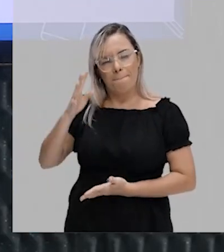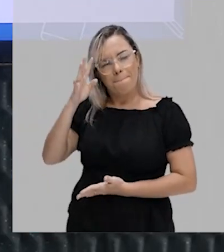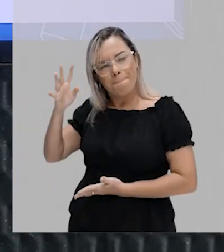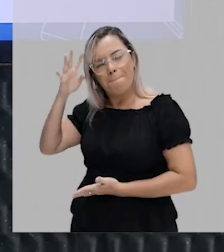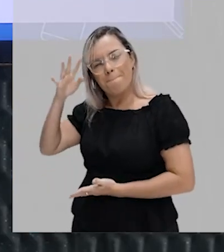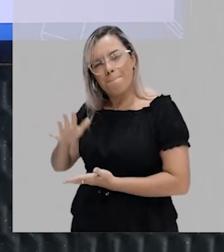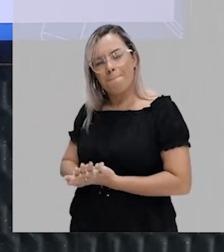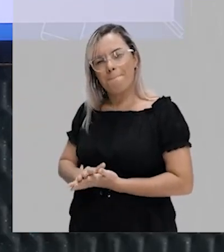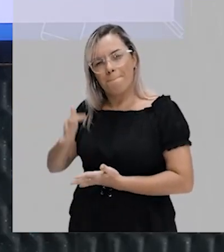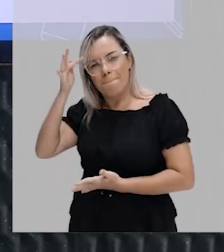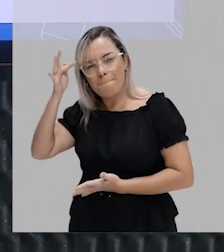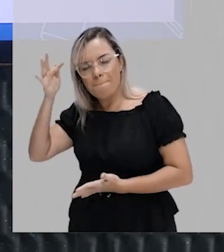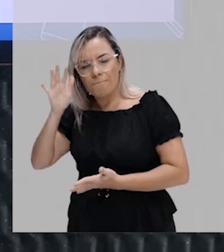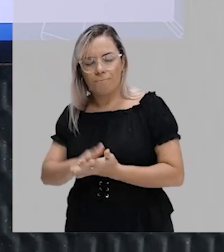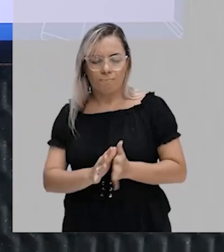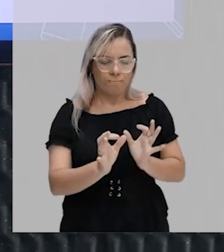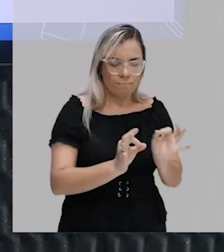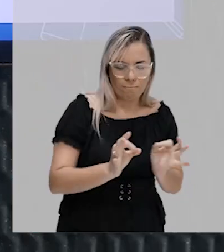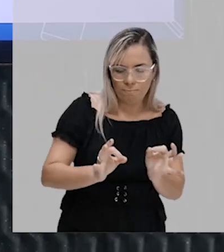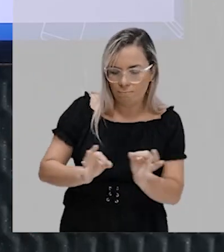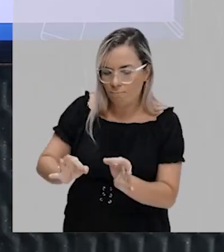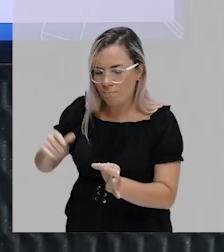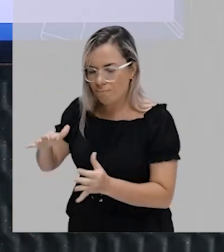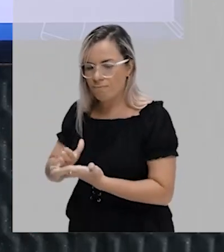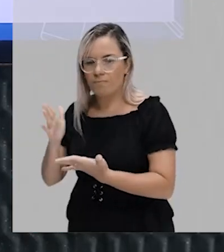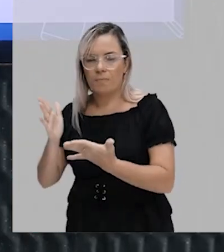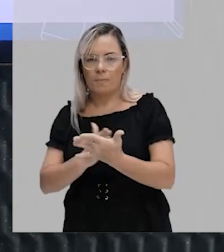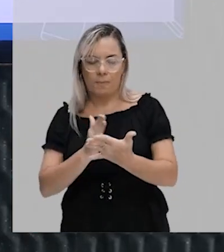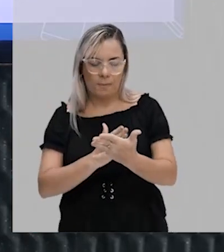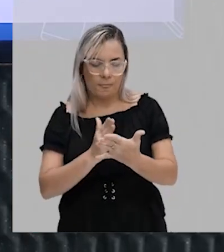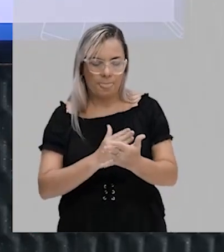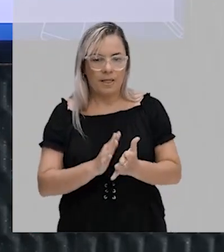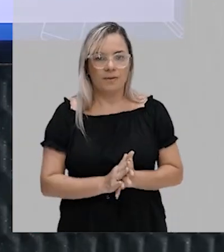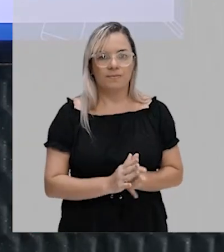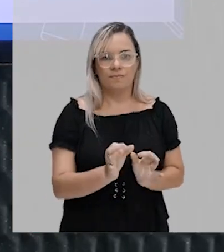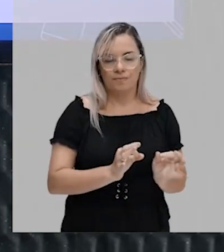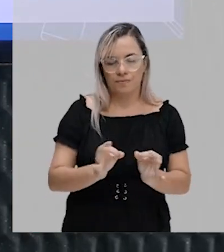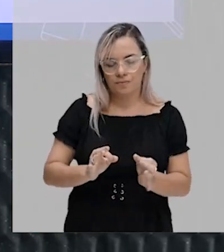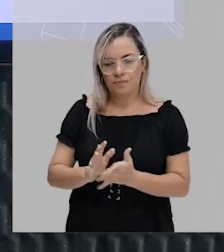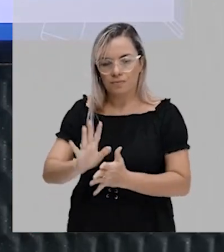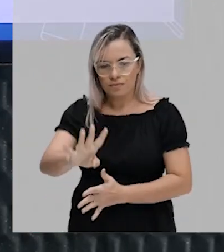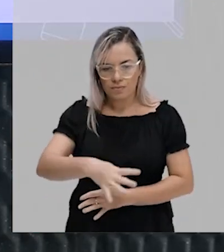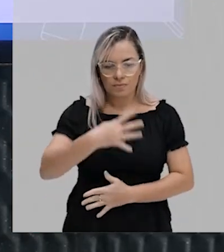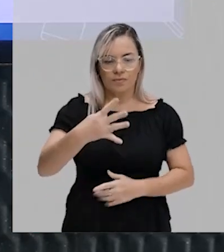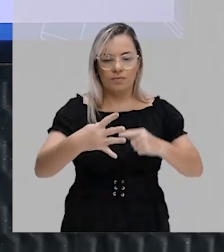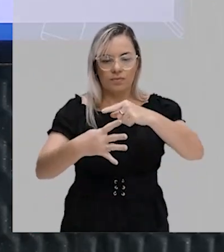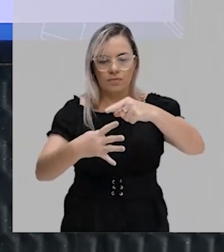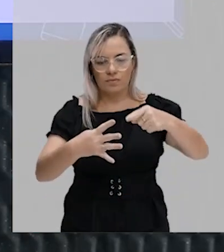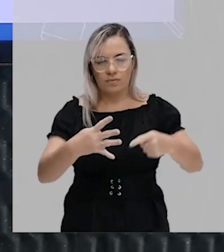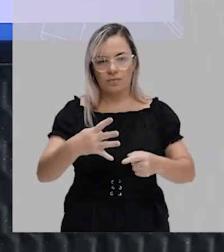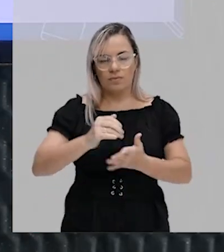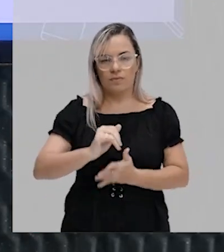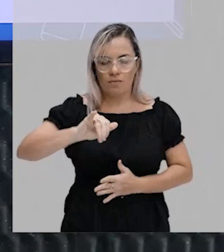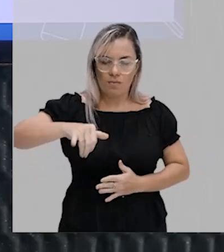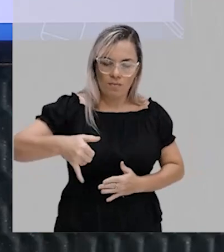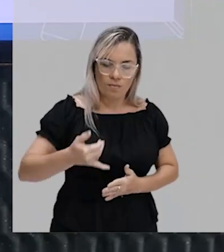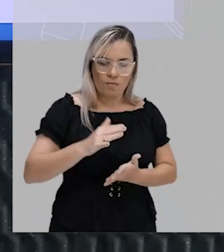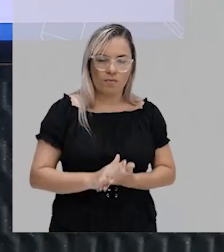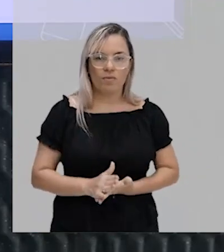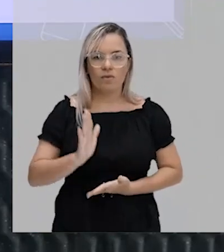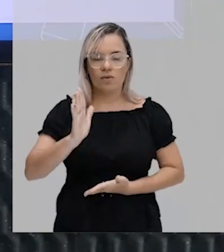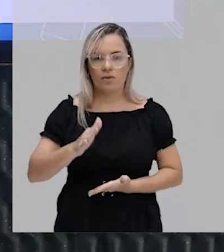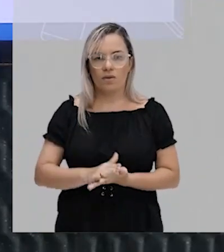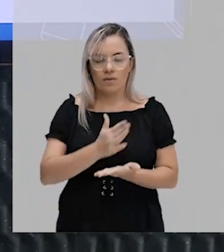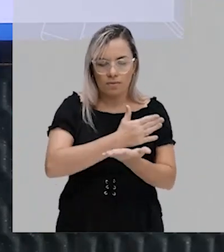tudo direitinho, tudo bem organizado para vocês aí no caderno, eu dividi a aula em 4 tópicos. Então aproveita aí, já que está no comecinho da